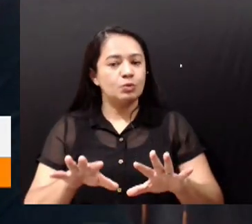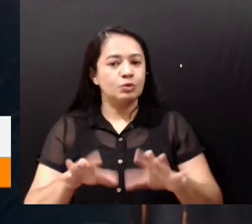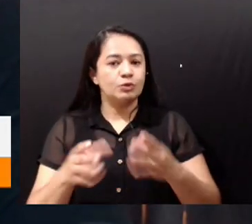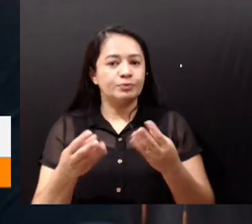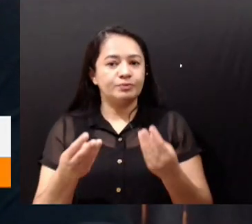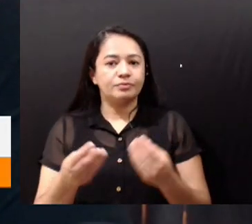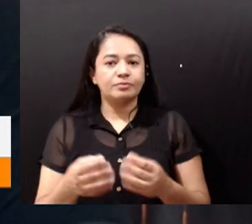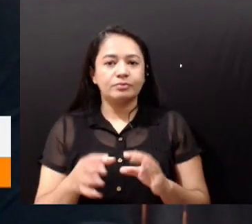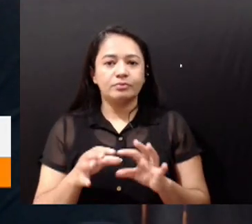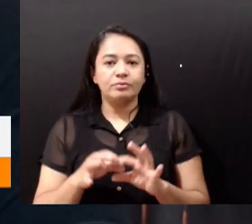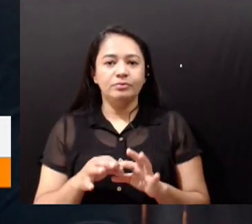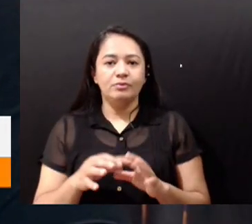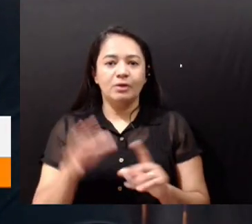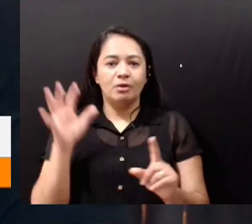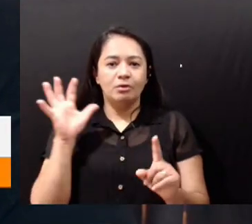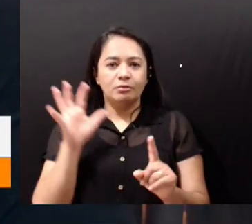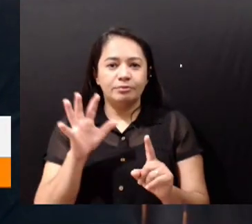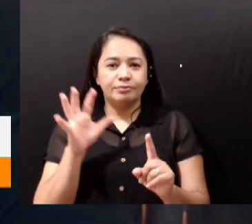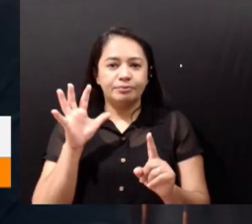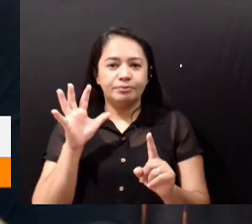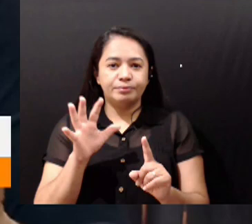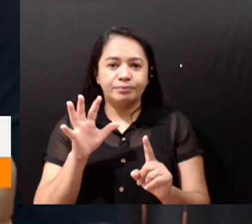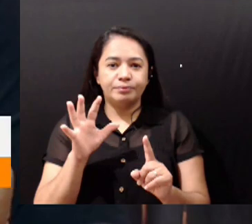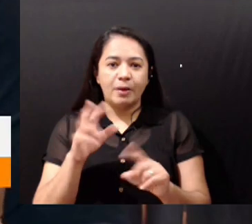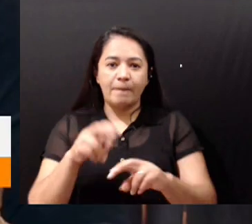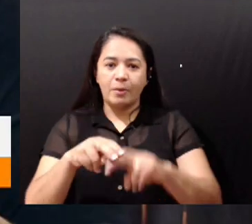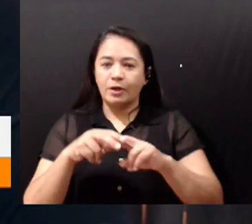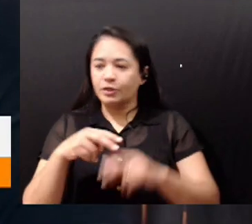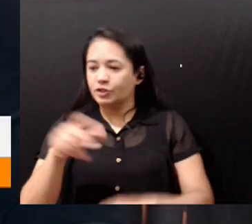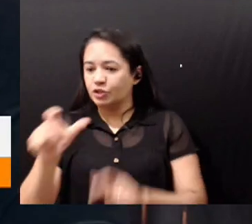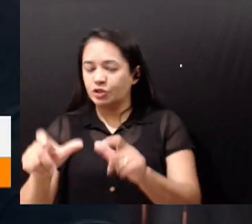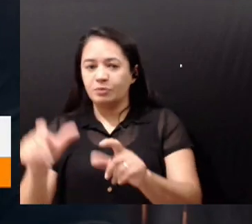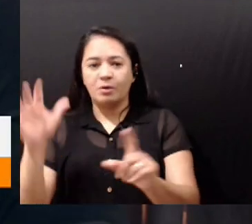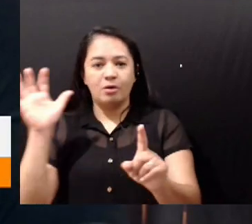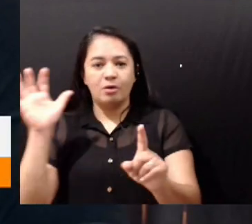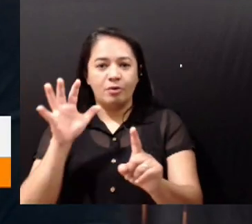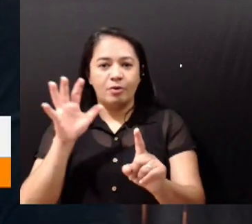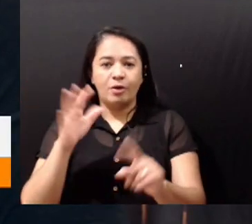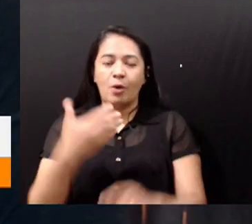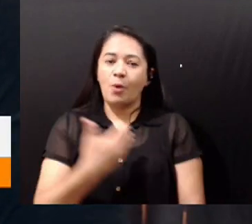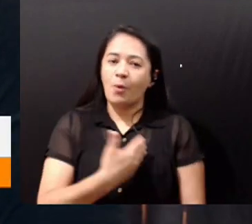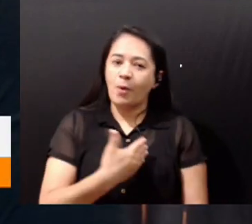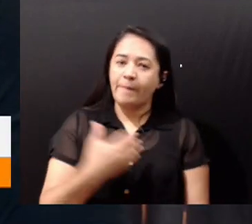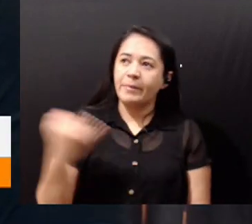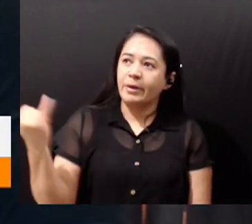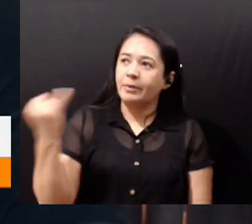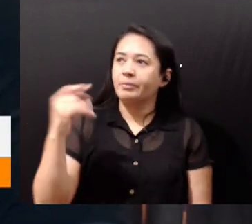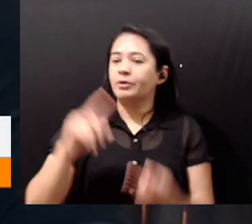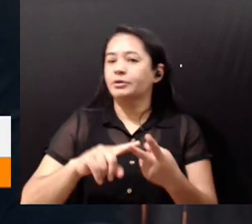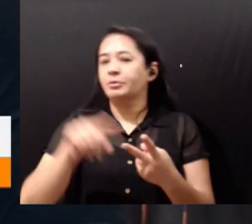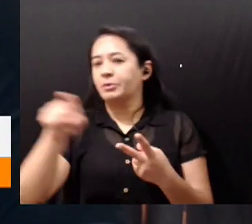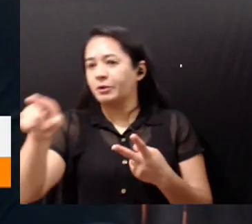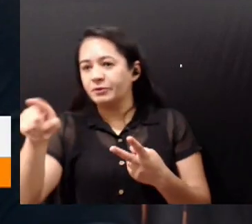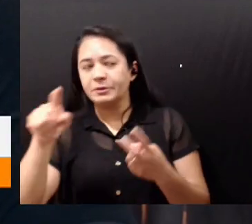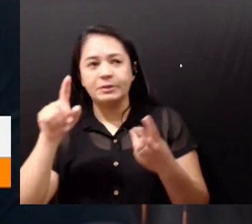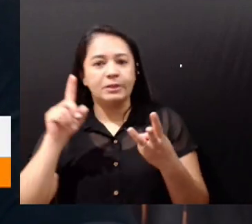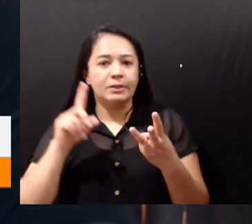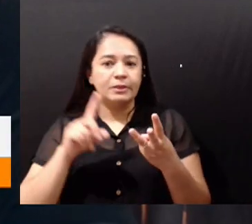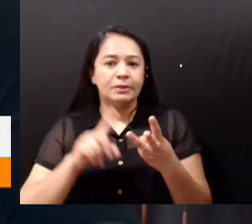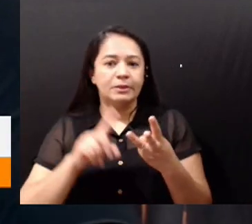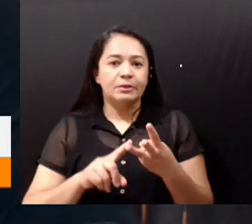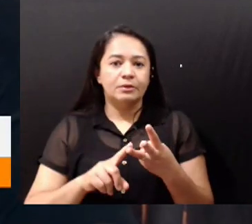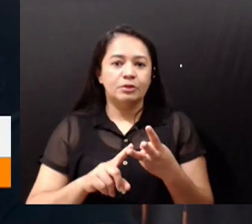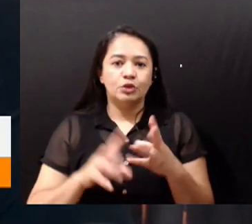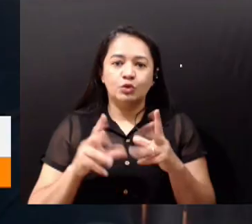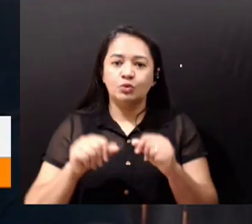por influenciadores, por pessoas que influenciam, ou por uma amiga que é importante para você, tudo isso está